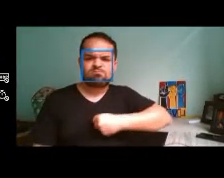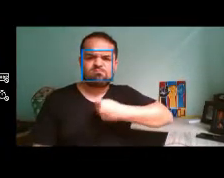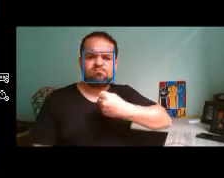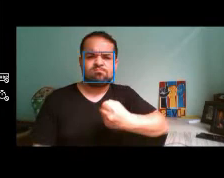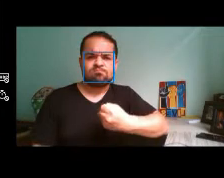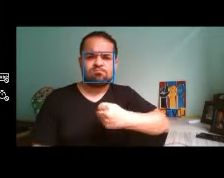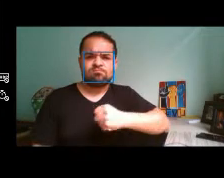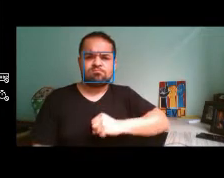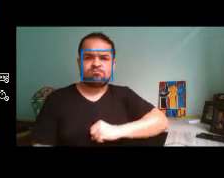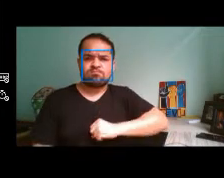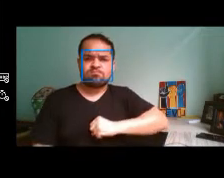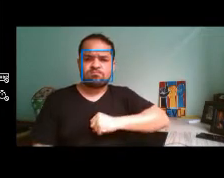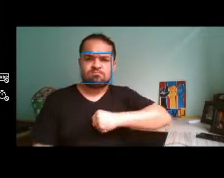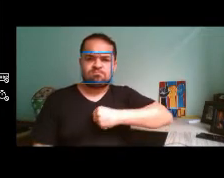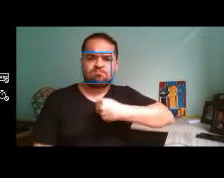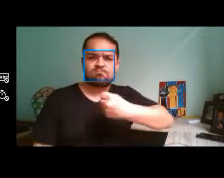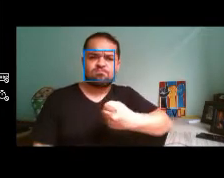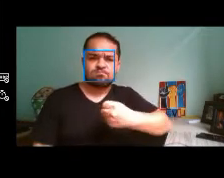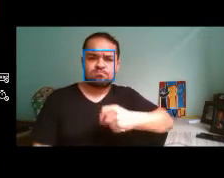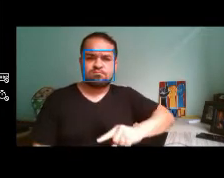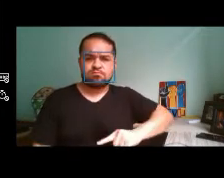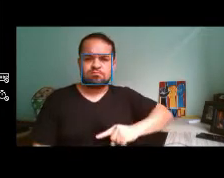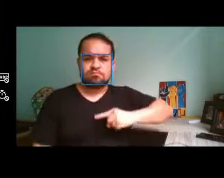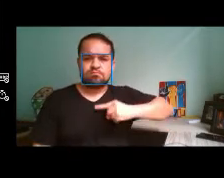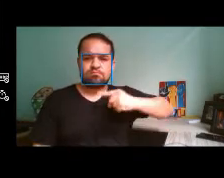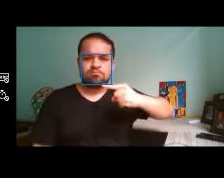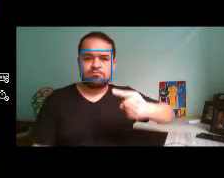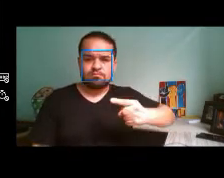da semicurva ali, ó, é este símbolo.